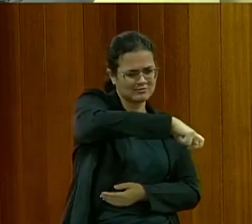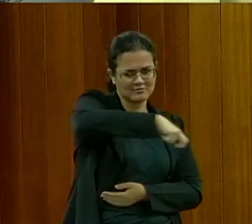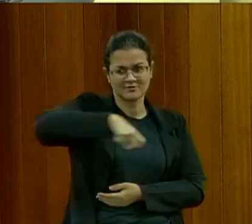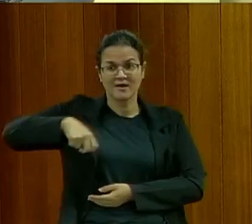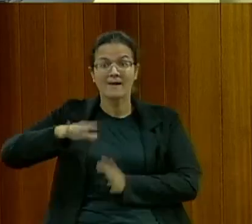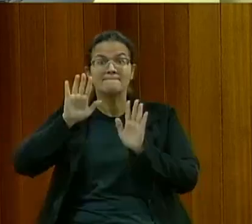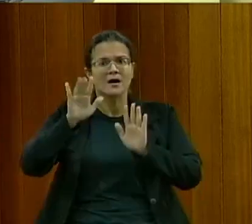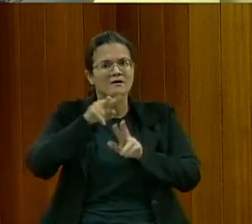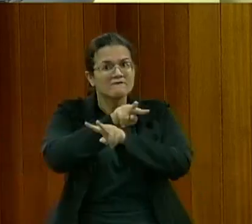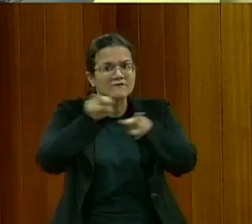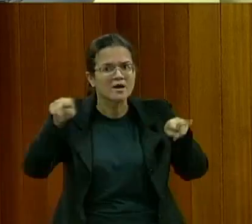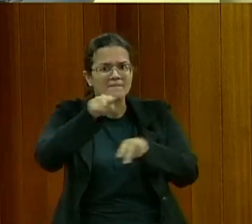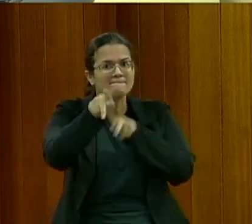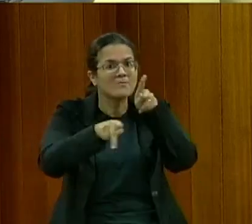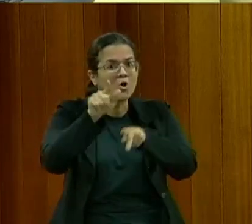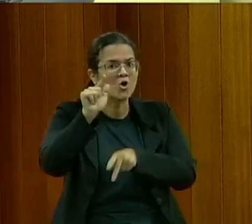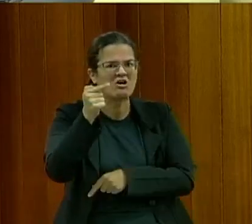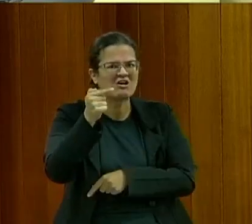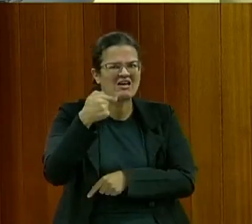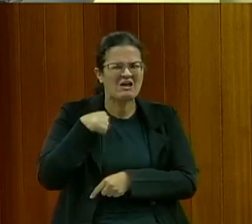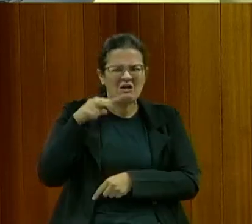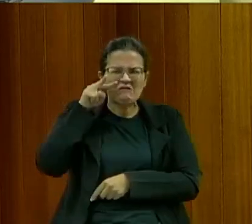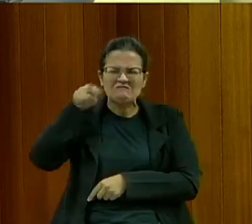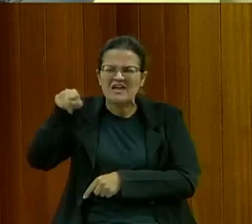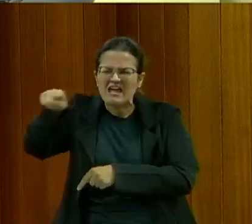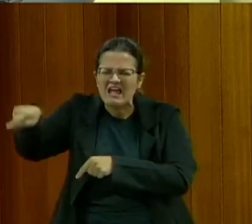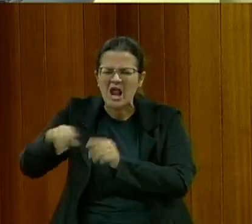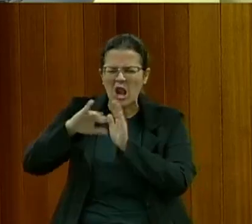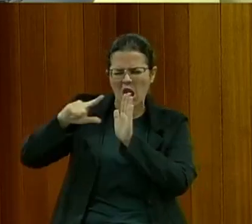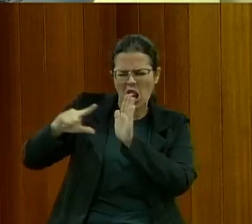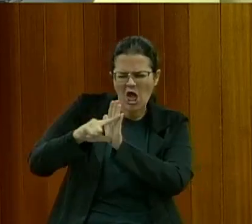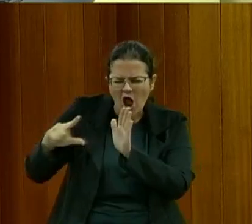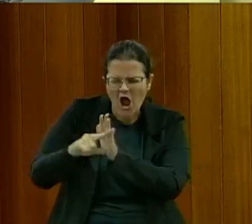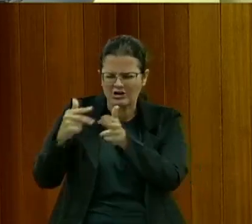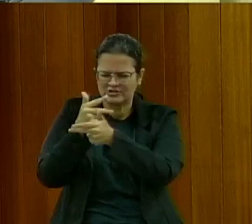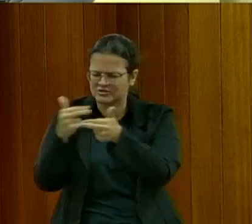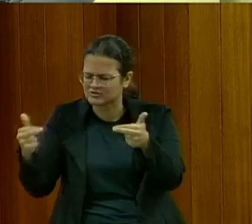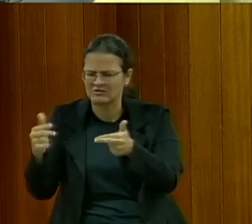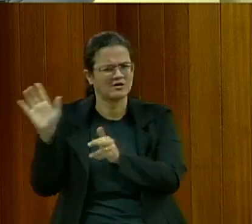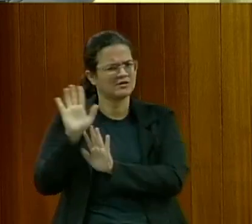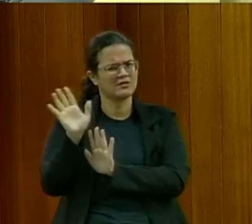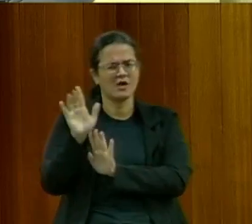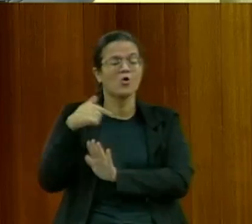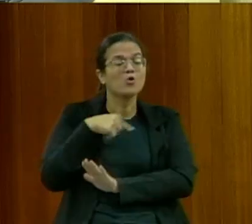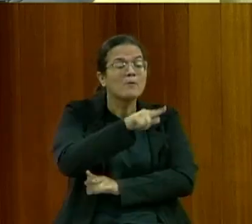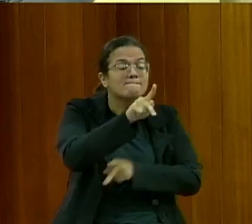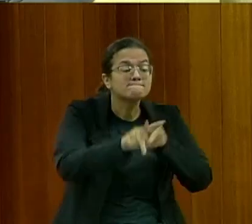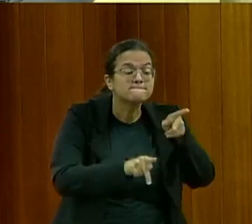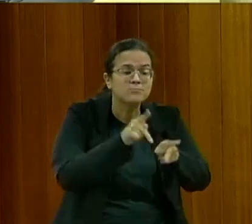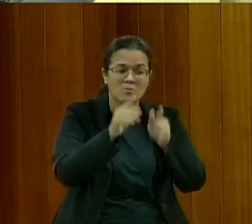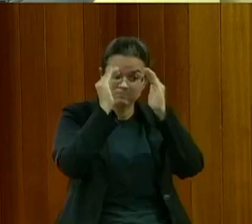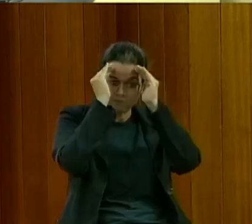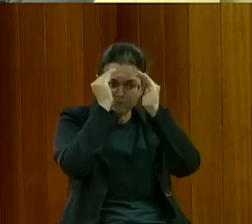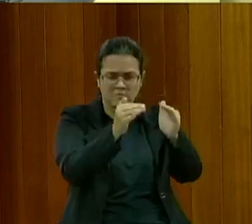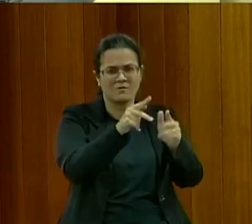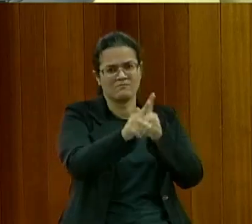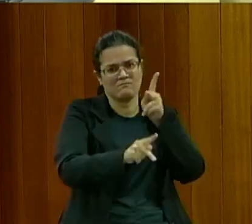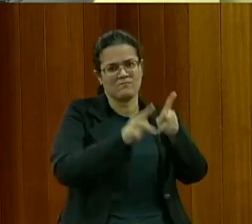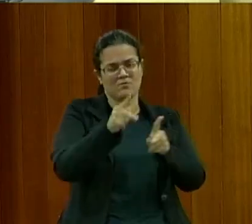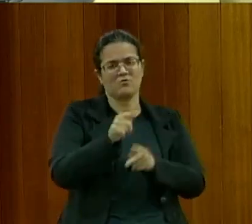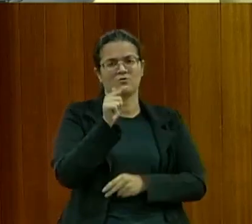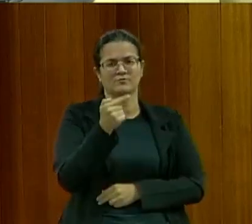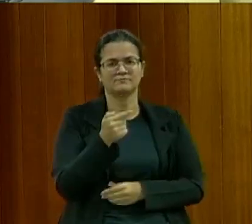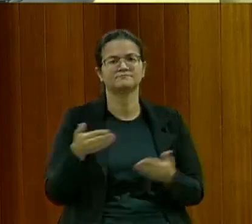a raposa. Se a raposa acha que deve fechar o galinheiro, eu deixo ele aberto, não, viu, vereador? Aqui não. Momento destinado à apresentação de